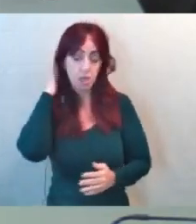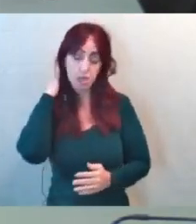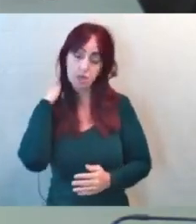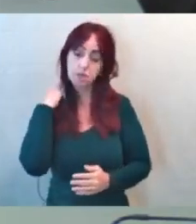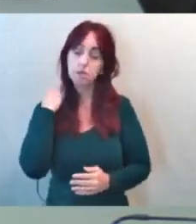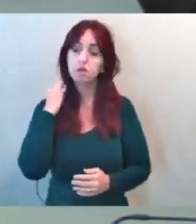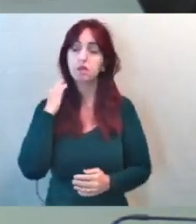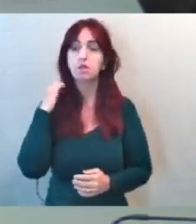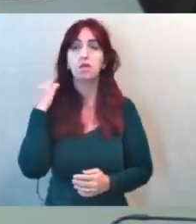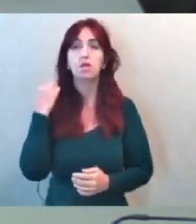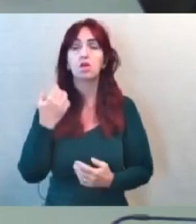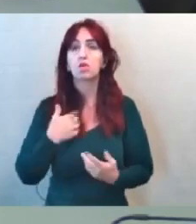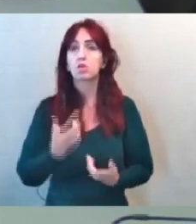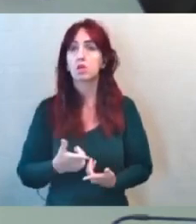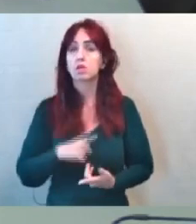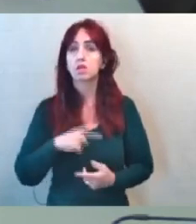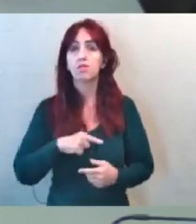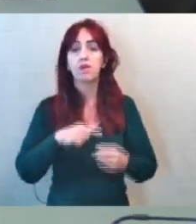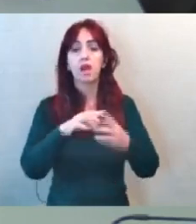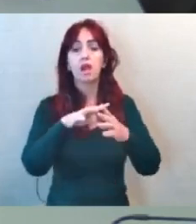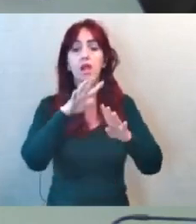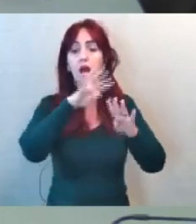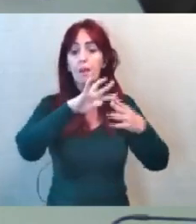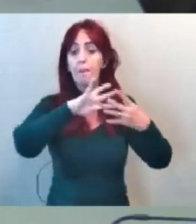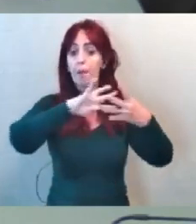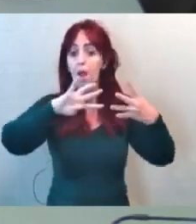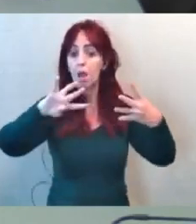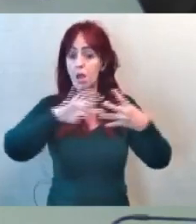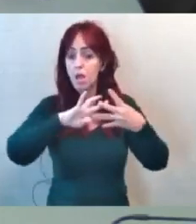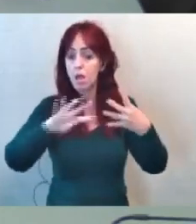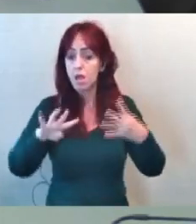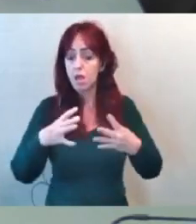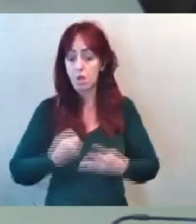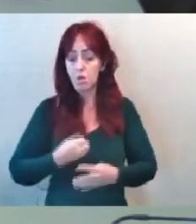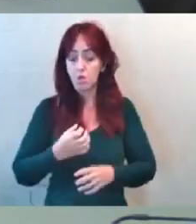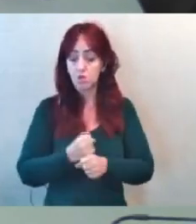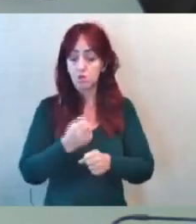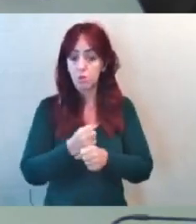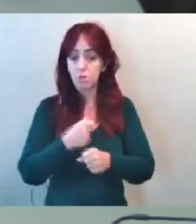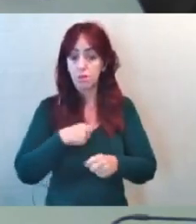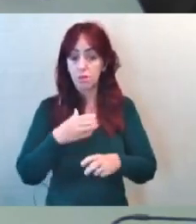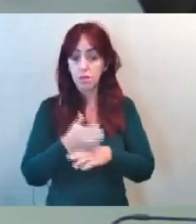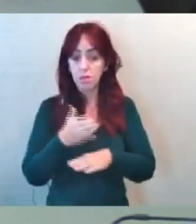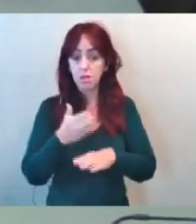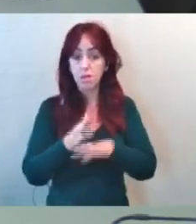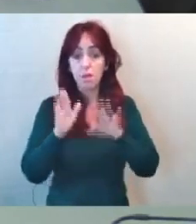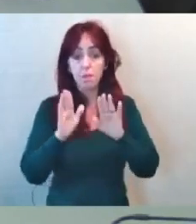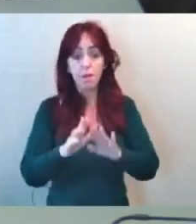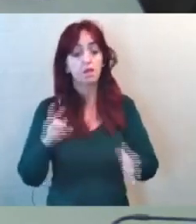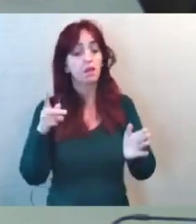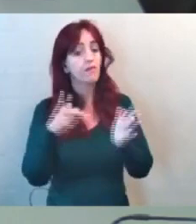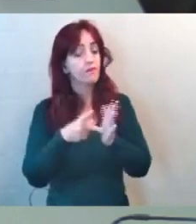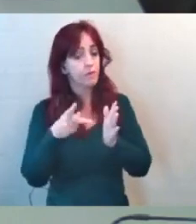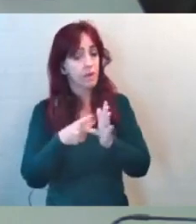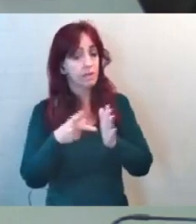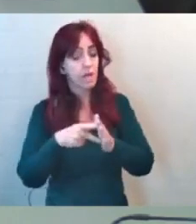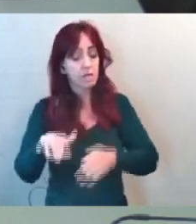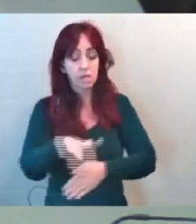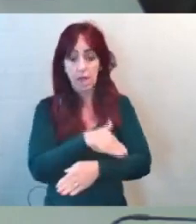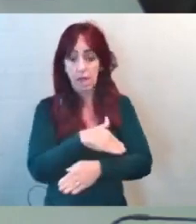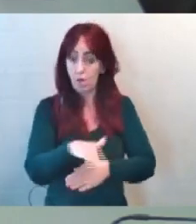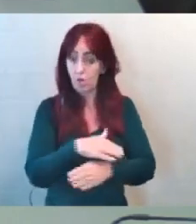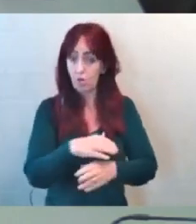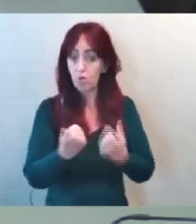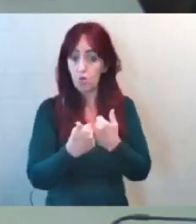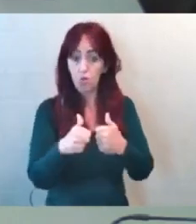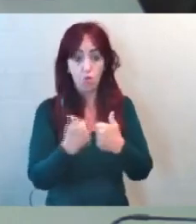planilha, pelos números que o senhor está tendo acesso. Mas, na realidade, nas ruas, com o transporte público, não tem essa melhora.